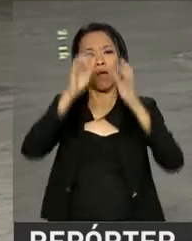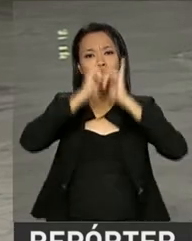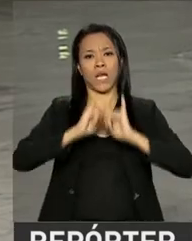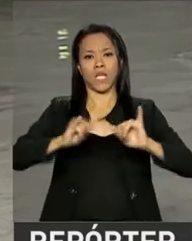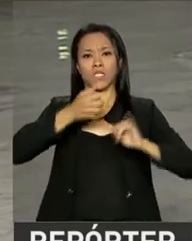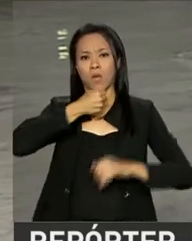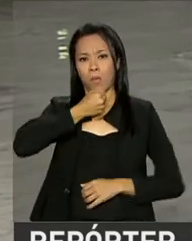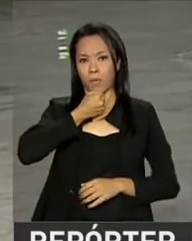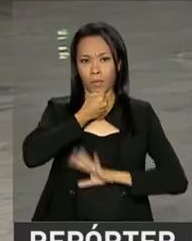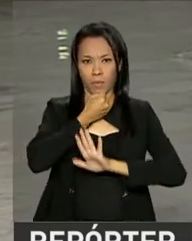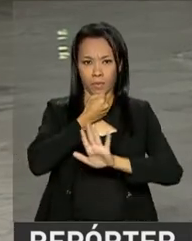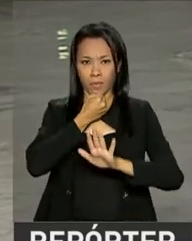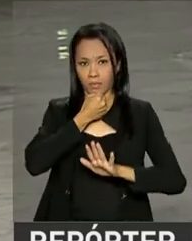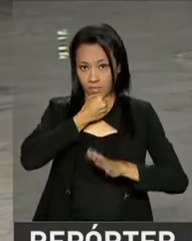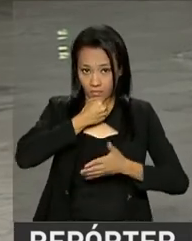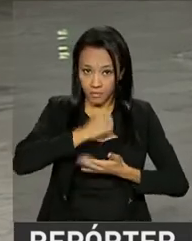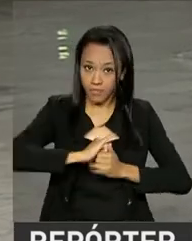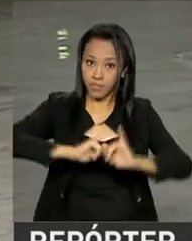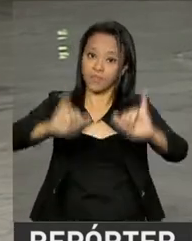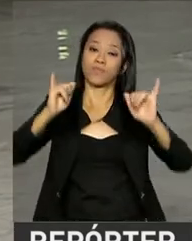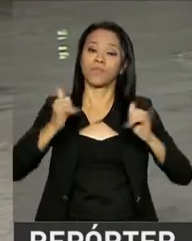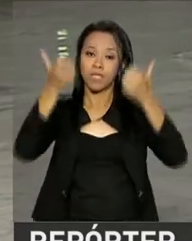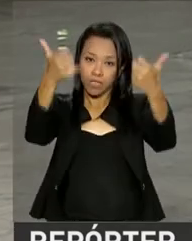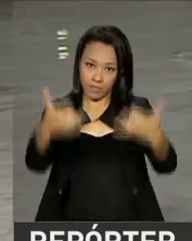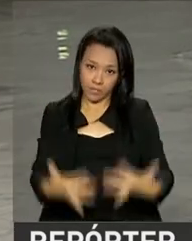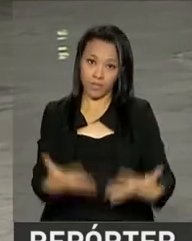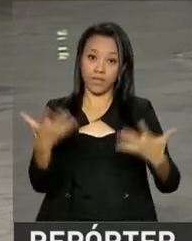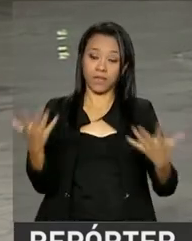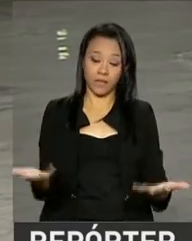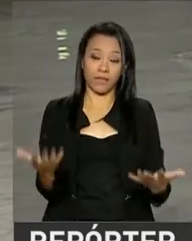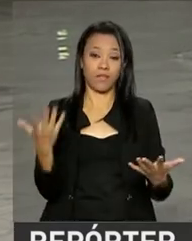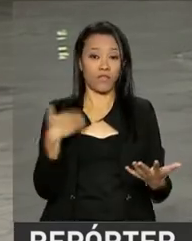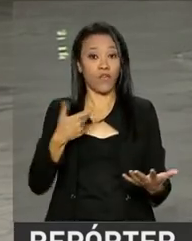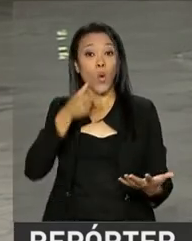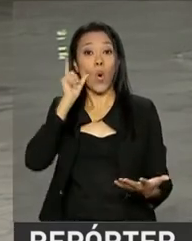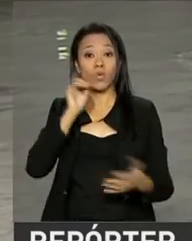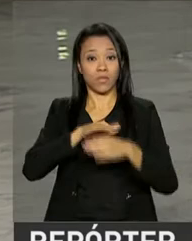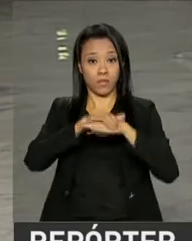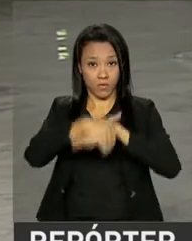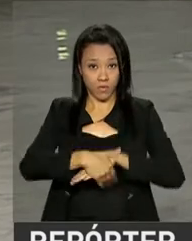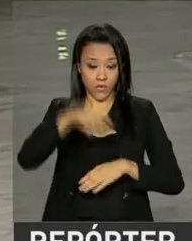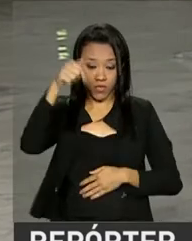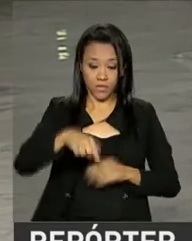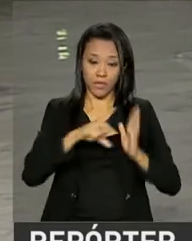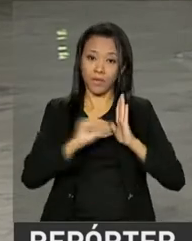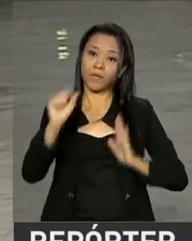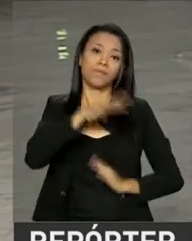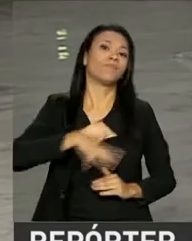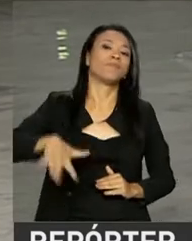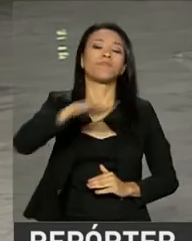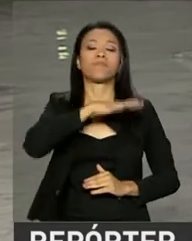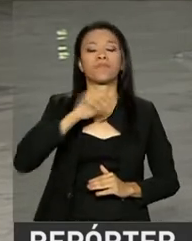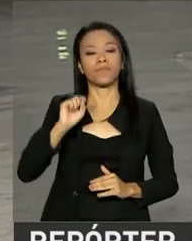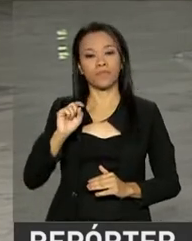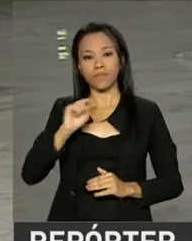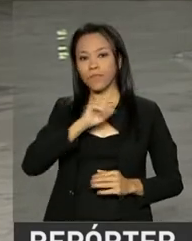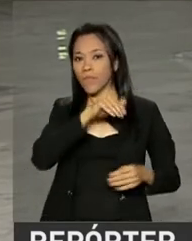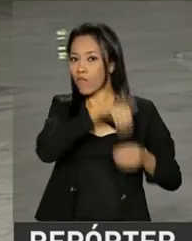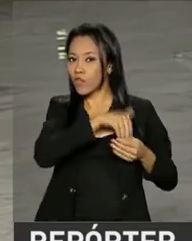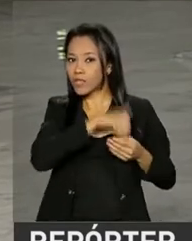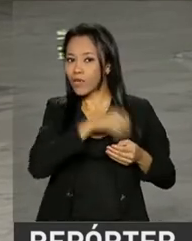porta-voz da presidência da república alexandre parole essa declaração foi feita ontem à noite aqui no palácio do planalto depois da